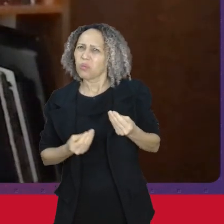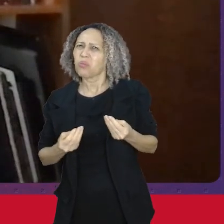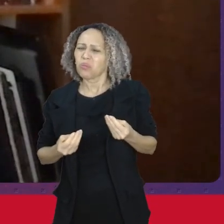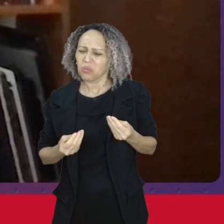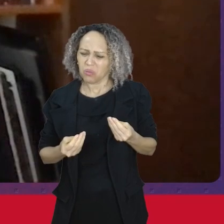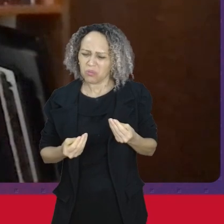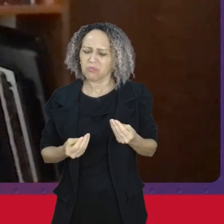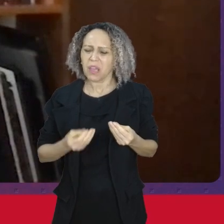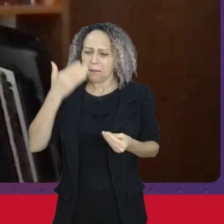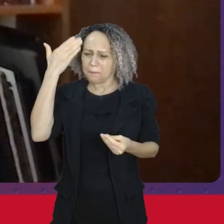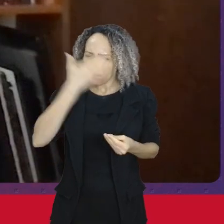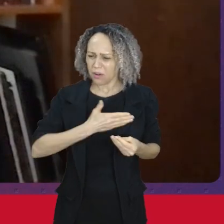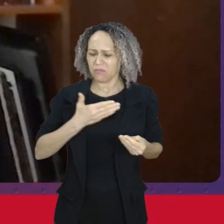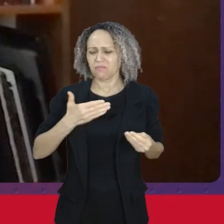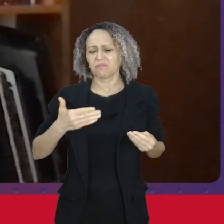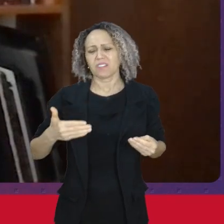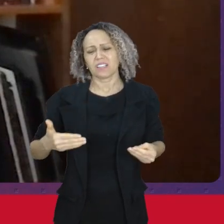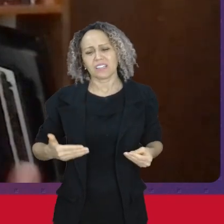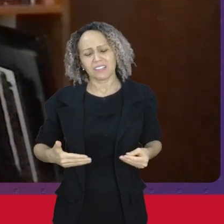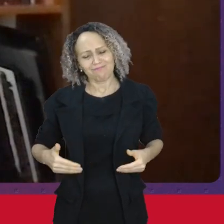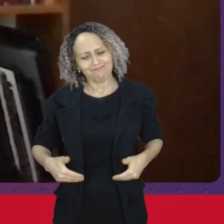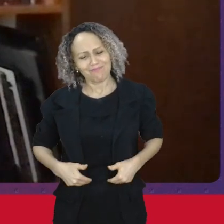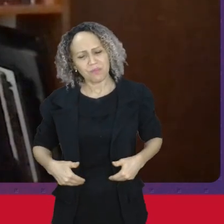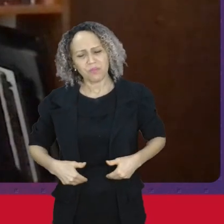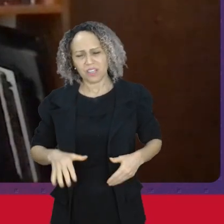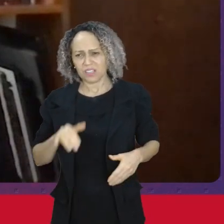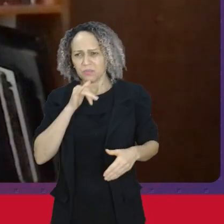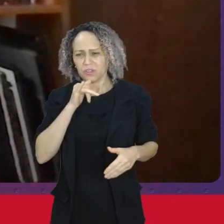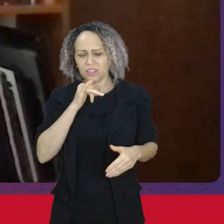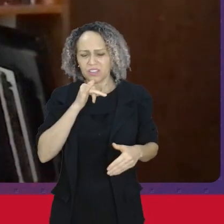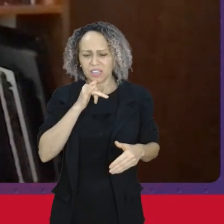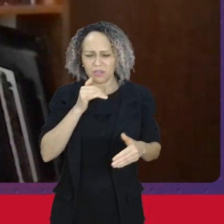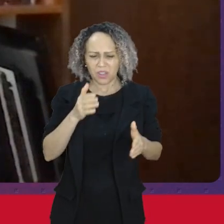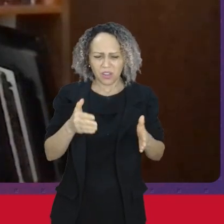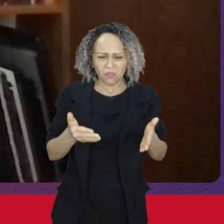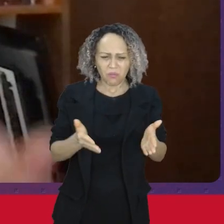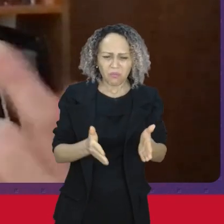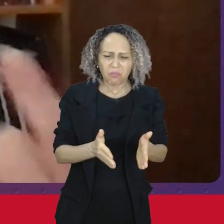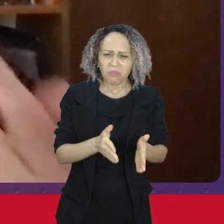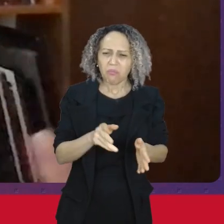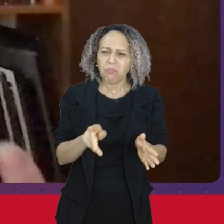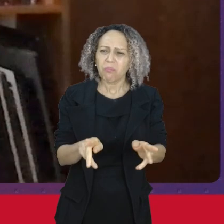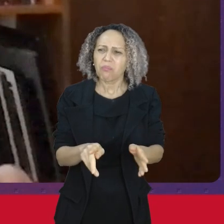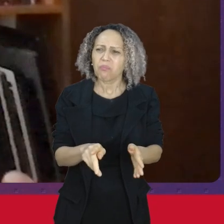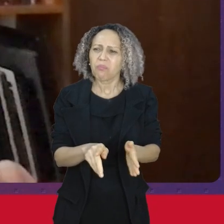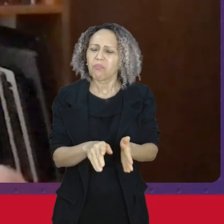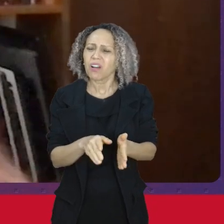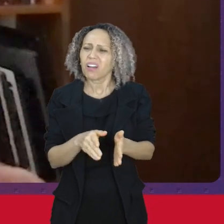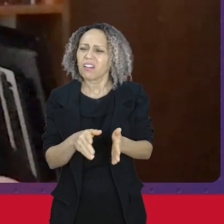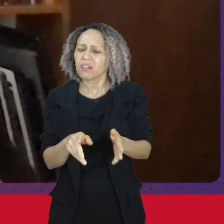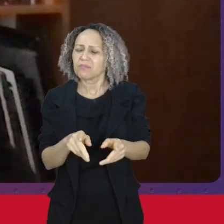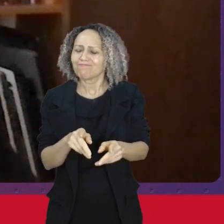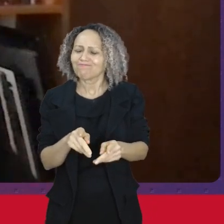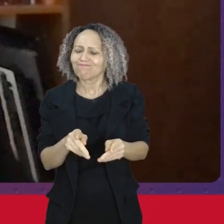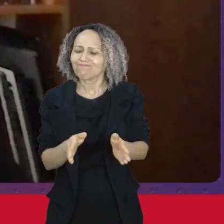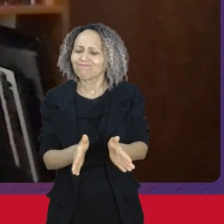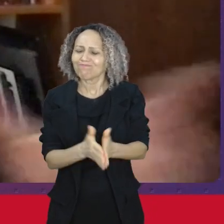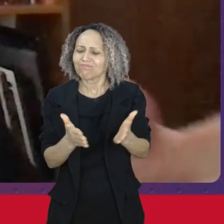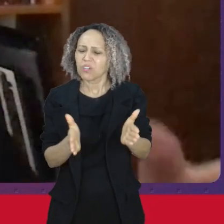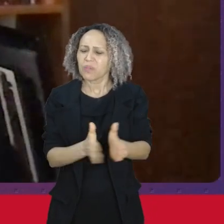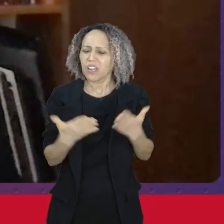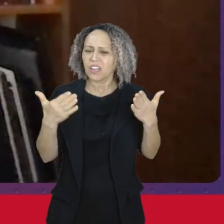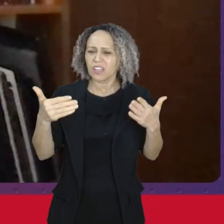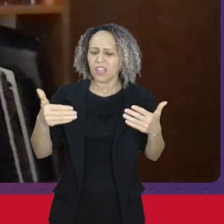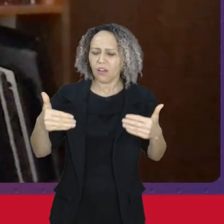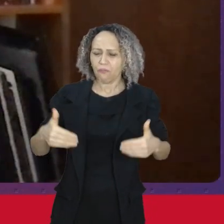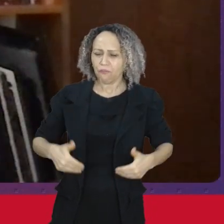né? Quando a gente fala de fome, fala de pobreza, não são eventos simples, e não são causados por uma única coisa. São um